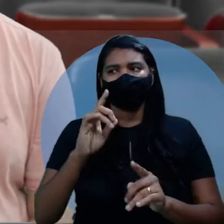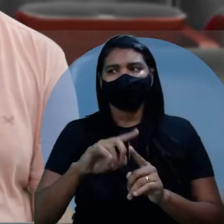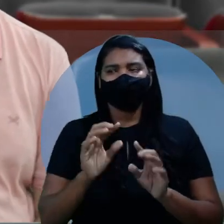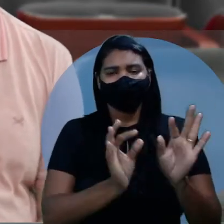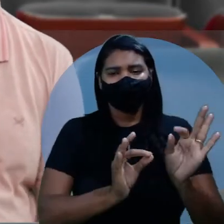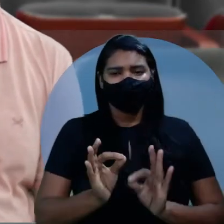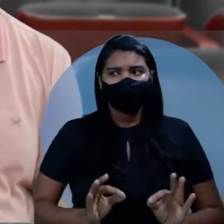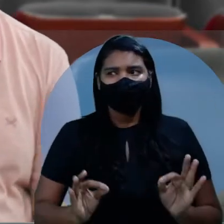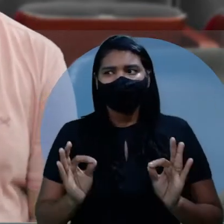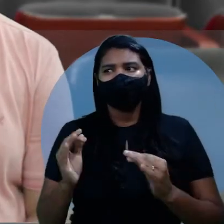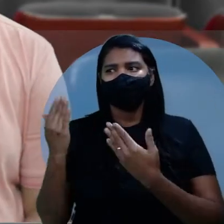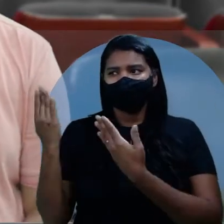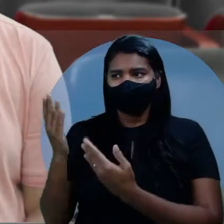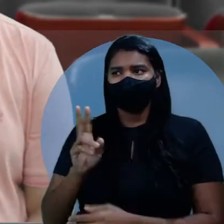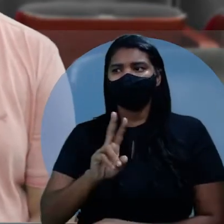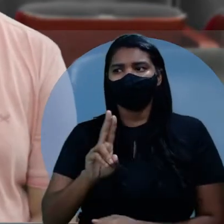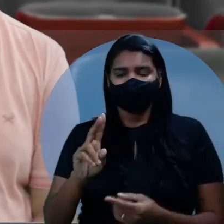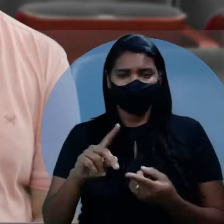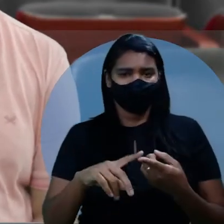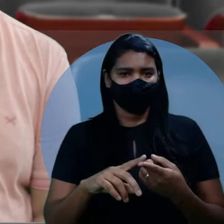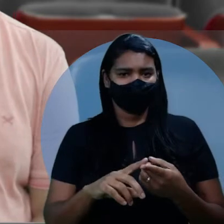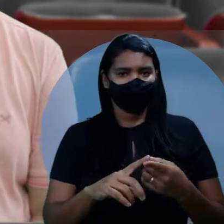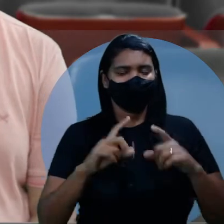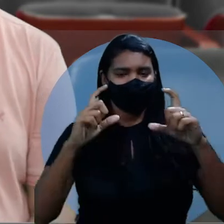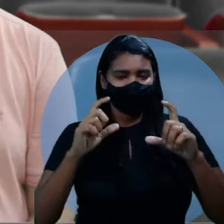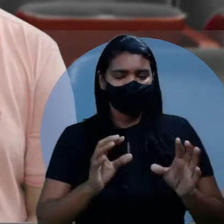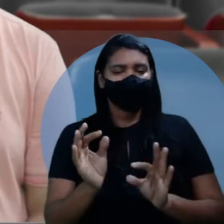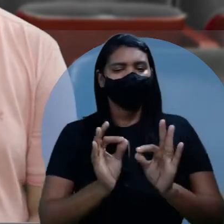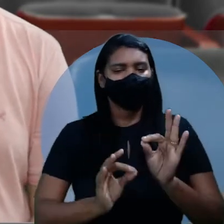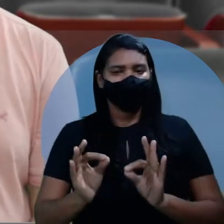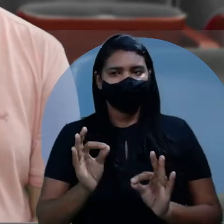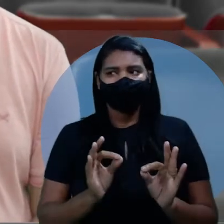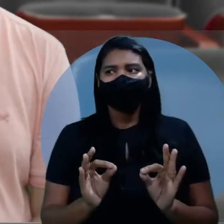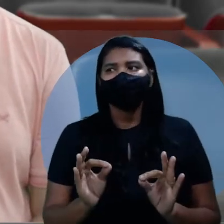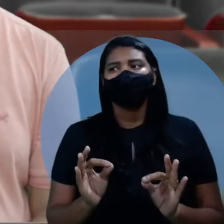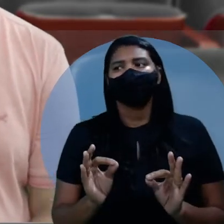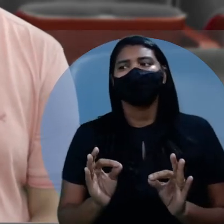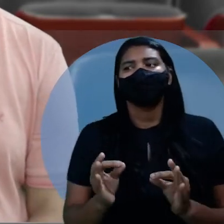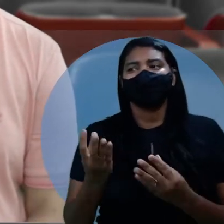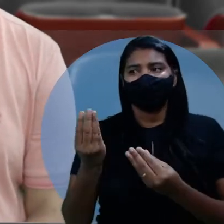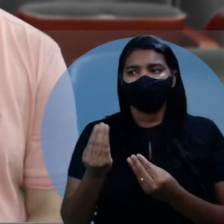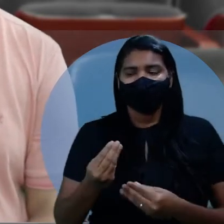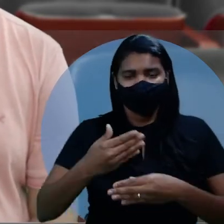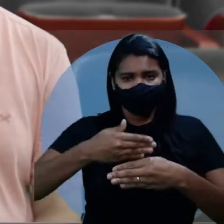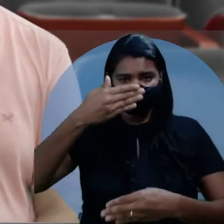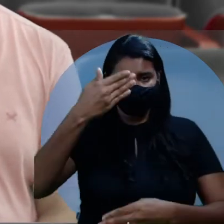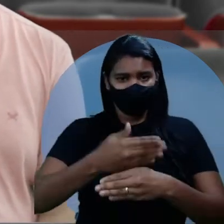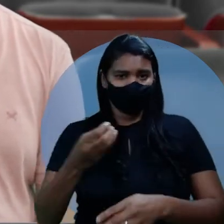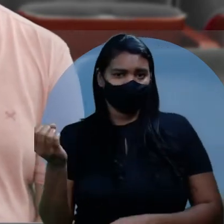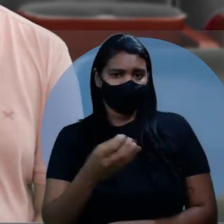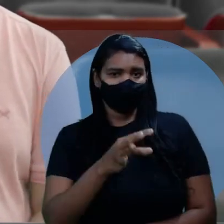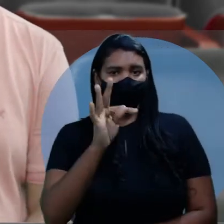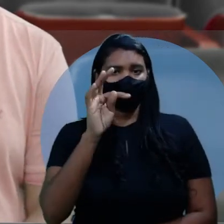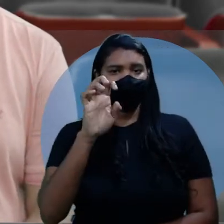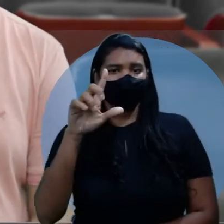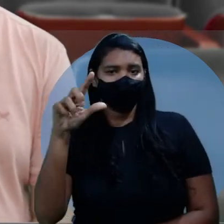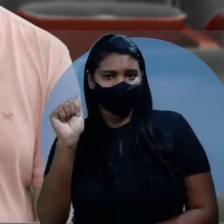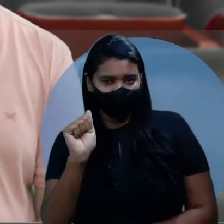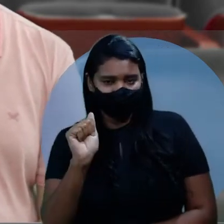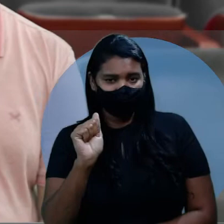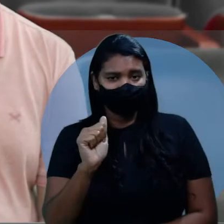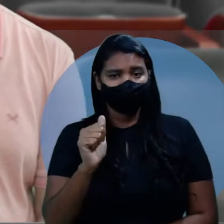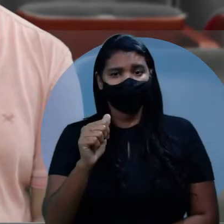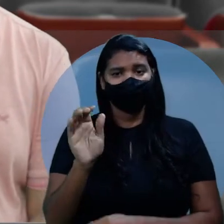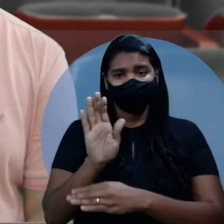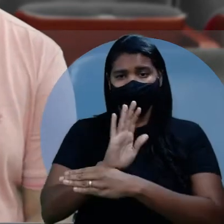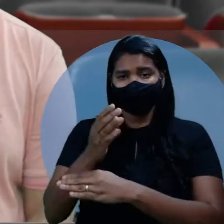dela. Exatamente, os vitrais foram mantidos e tal. E ele recebeu uma tela nova para poder suportar filmes de 3D e